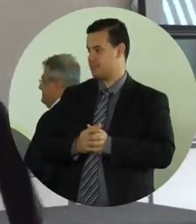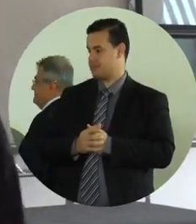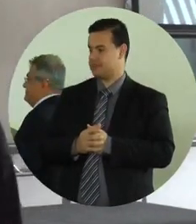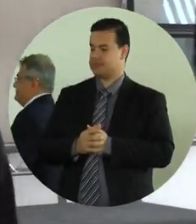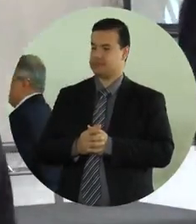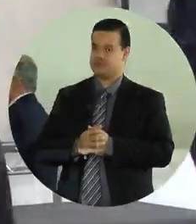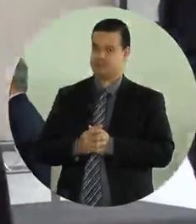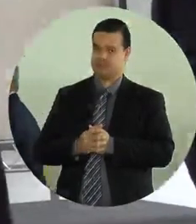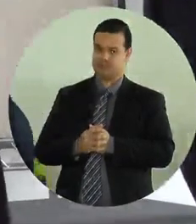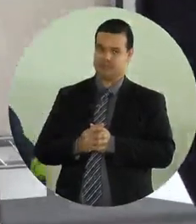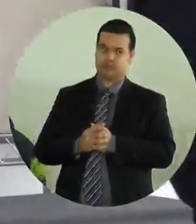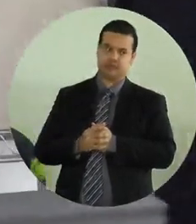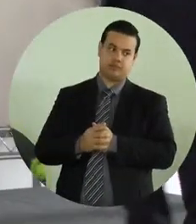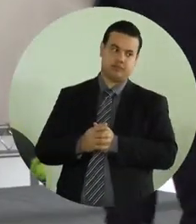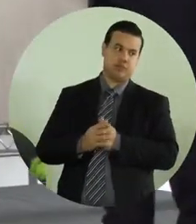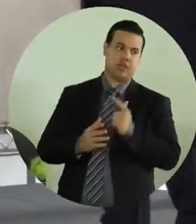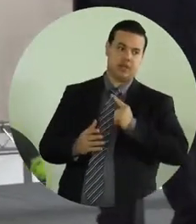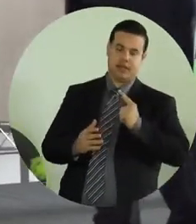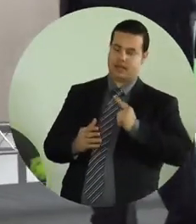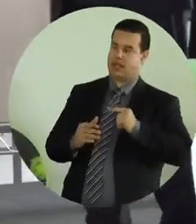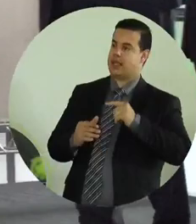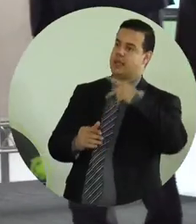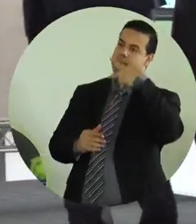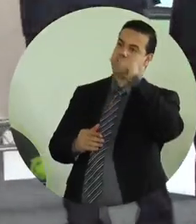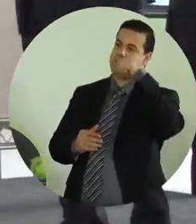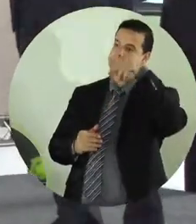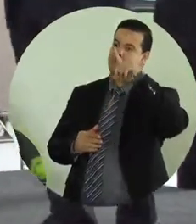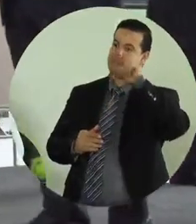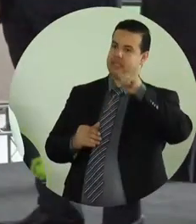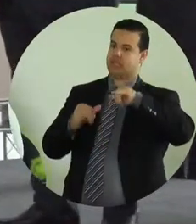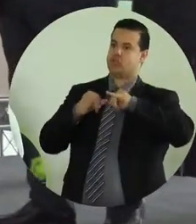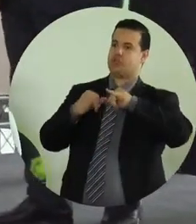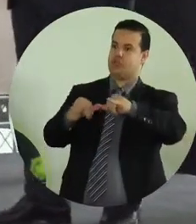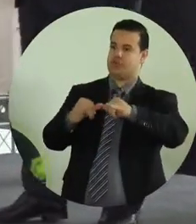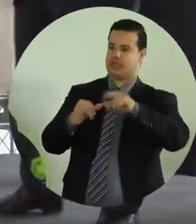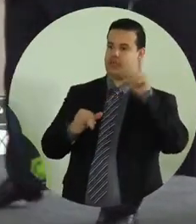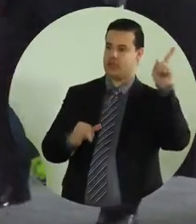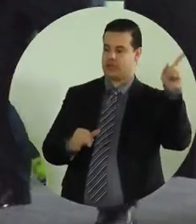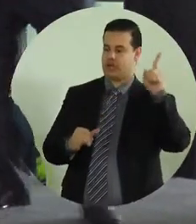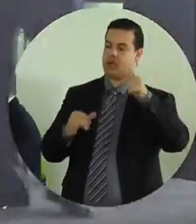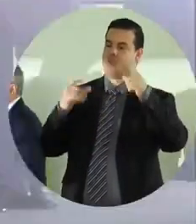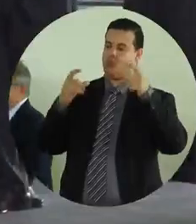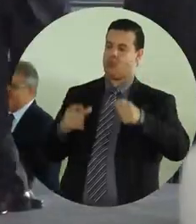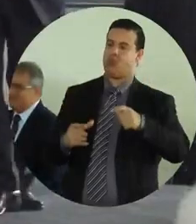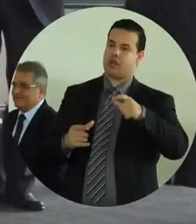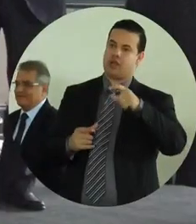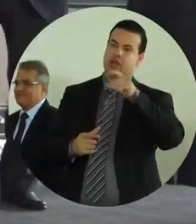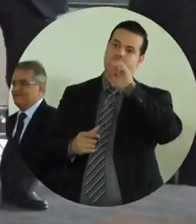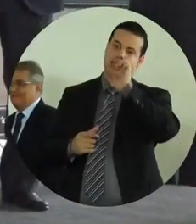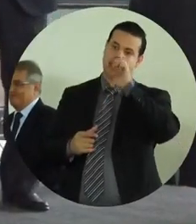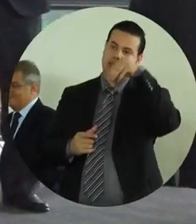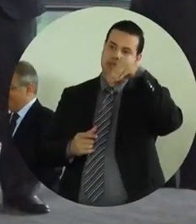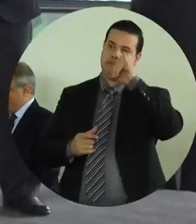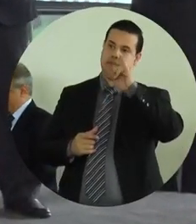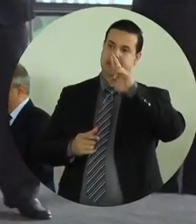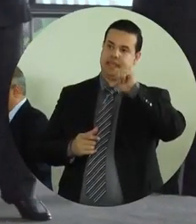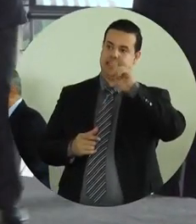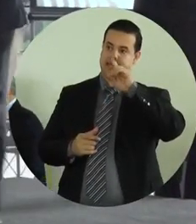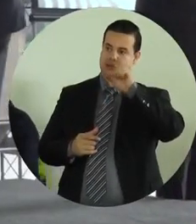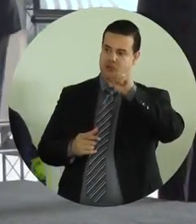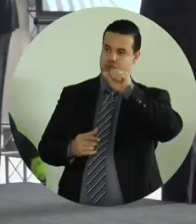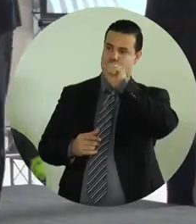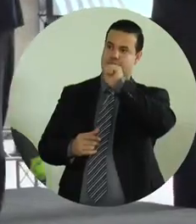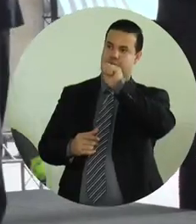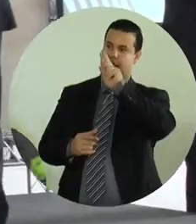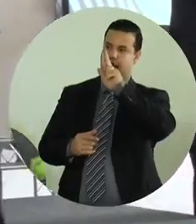A Panda é uma rede de supermercados que atua na Arábia Saudita, Emirados Árabes Unidos e Egito. Emprega